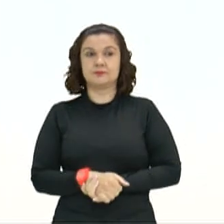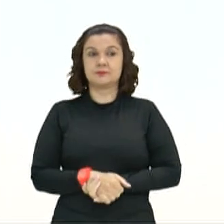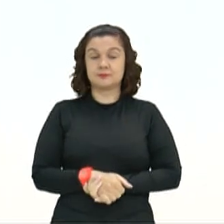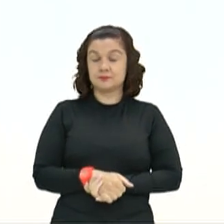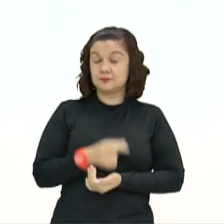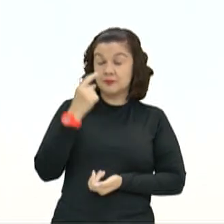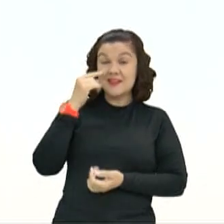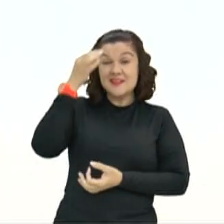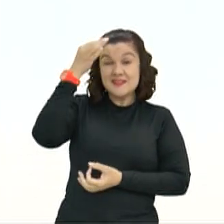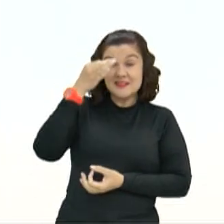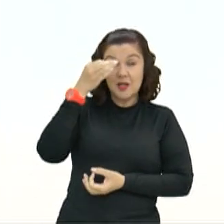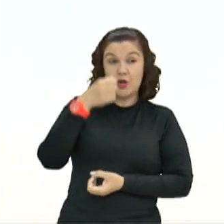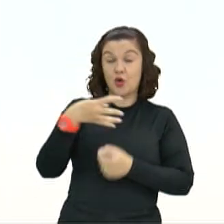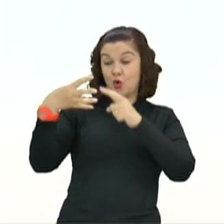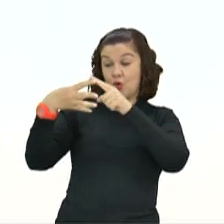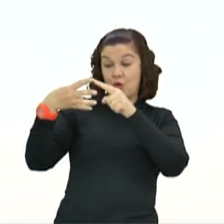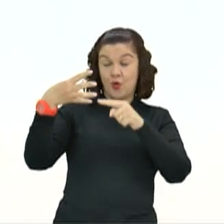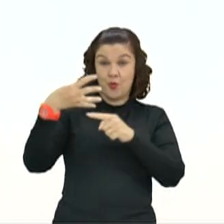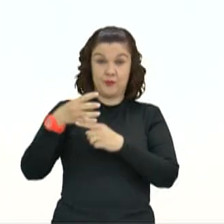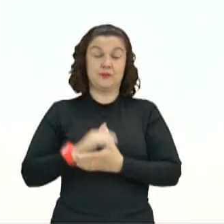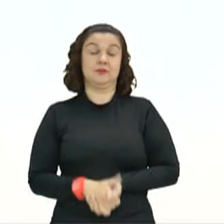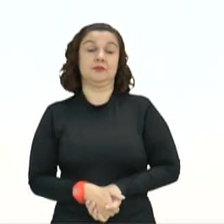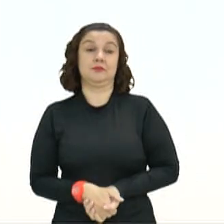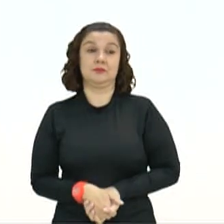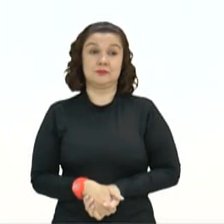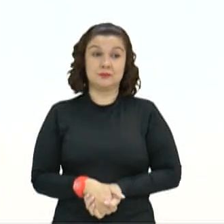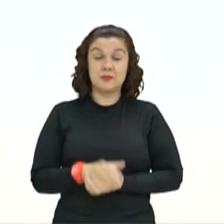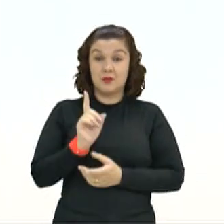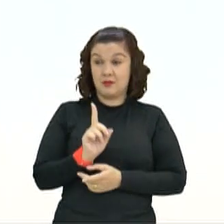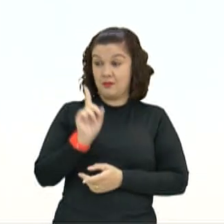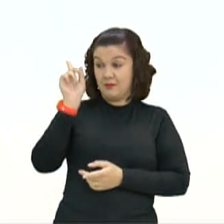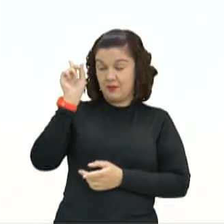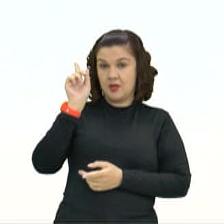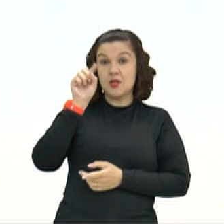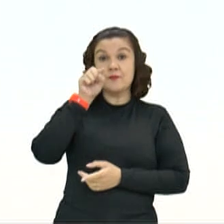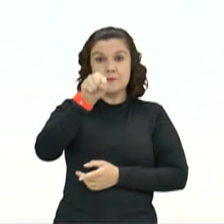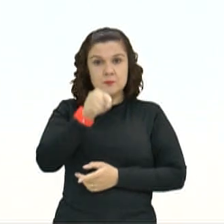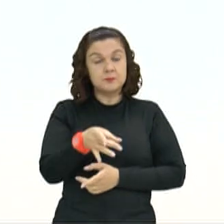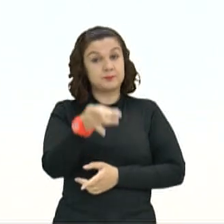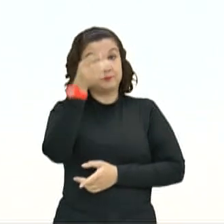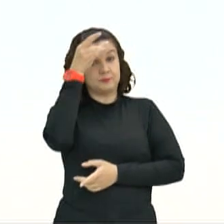Ó, especificamente, nós temos 4 símbolos na inequação. Esse aqui, meu amiguinho, você